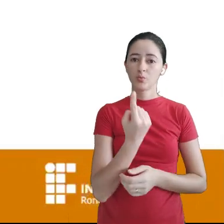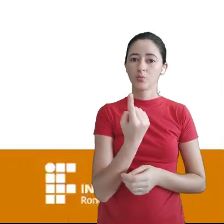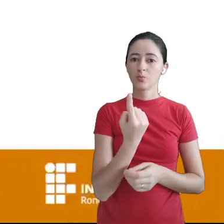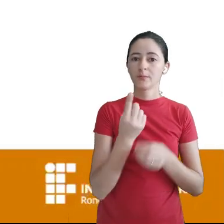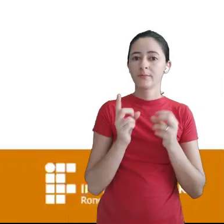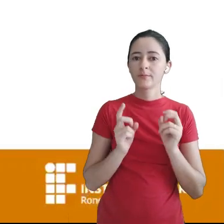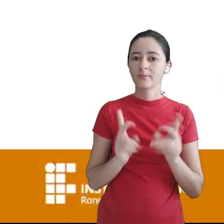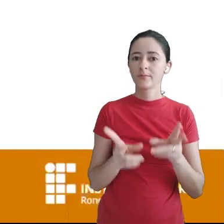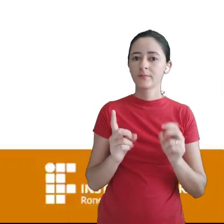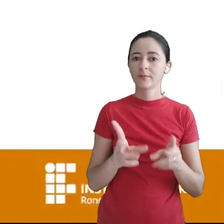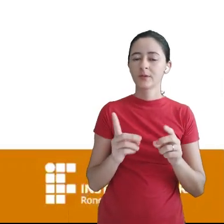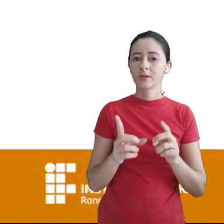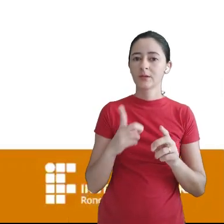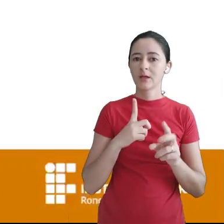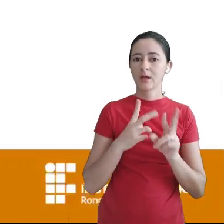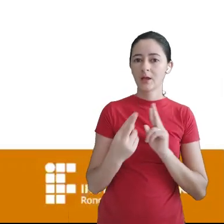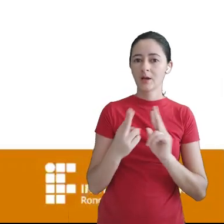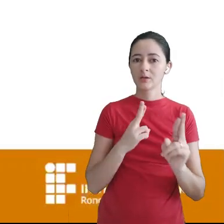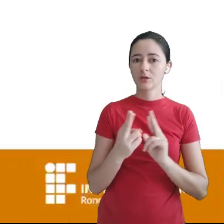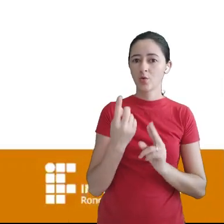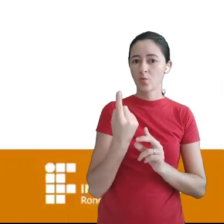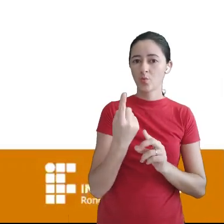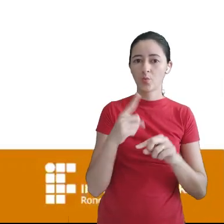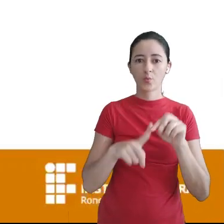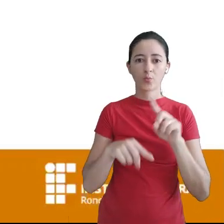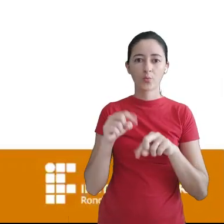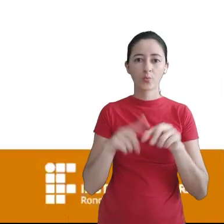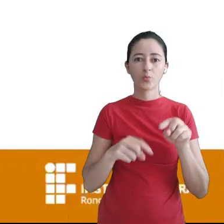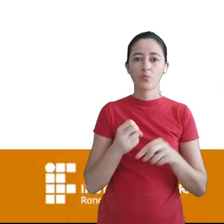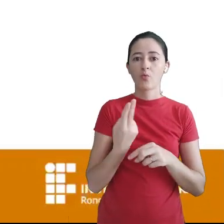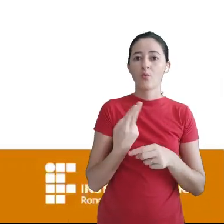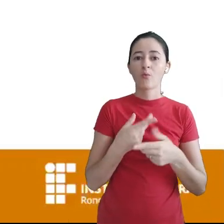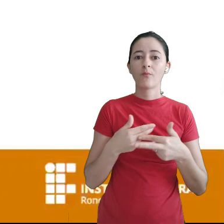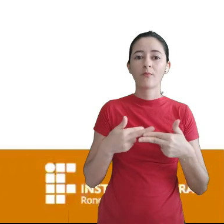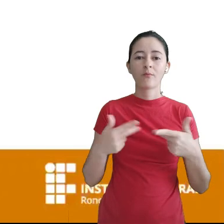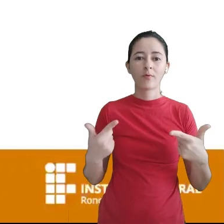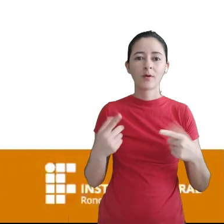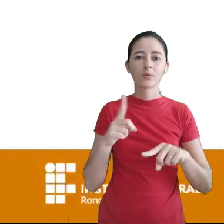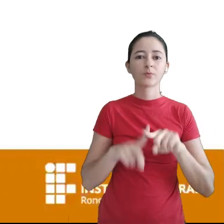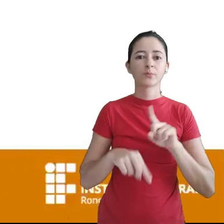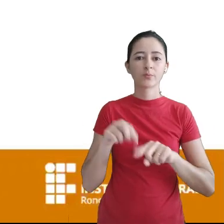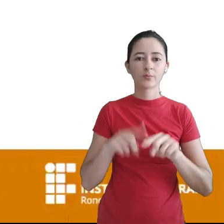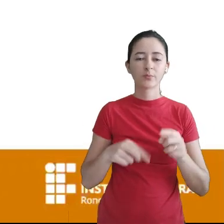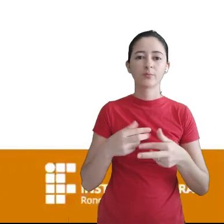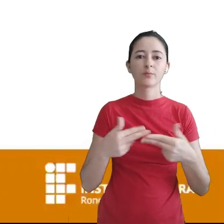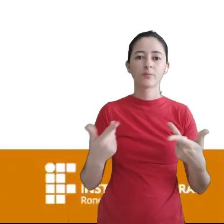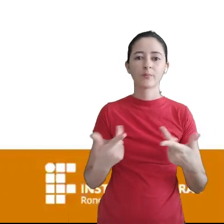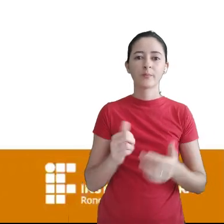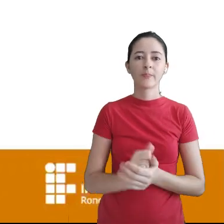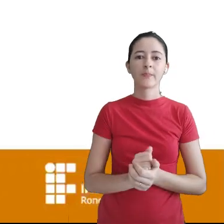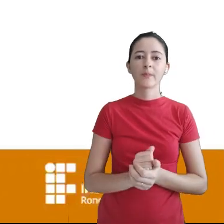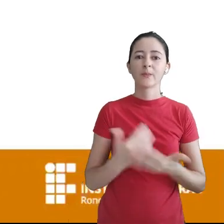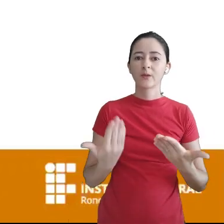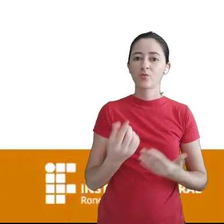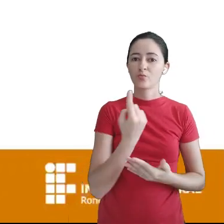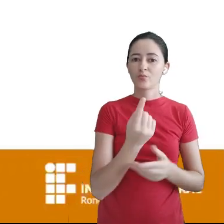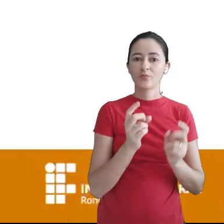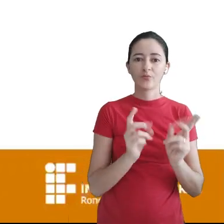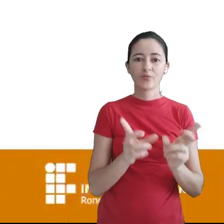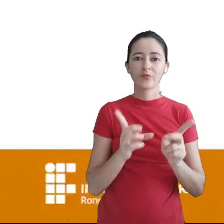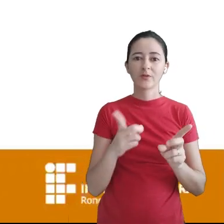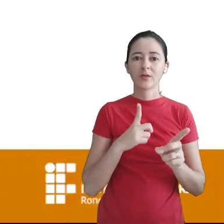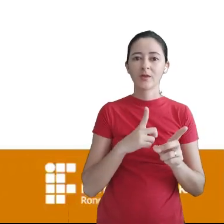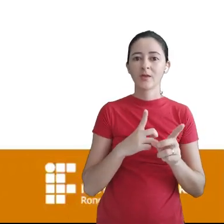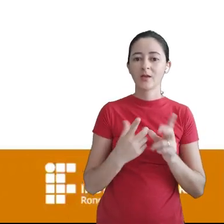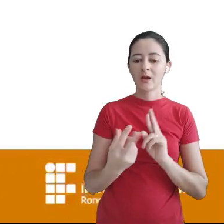Agora, venda. Uma venda está relacionada a um produto somente ou vários produtos? A vários produtos.